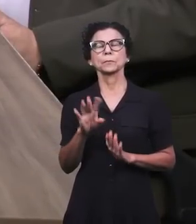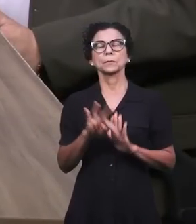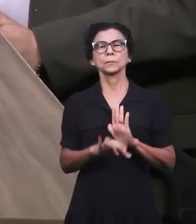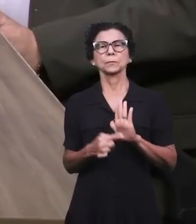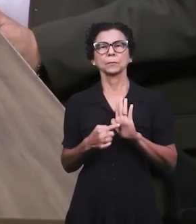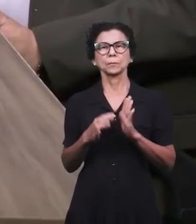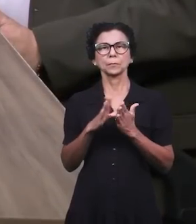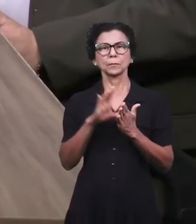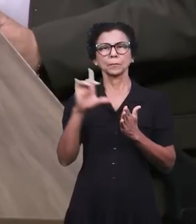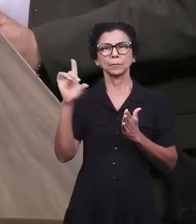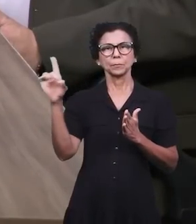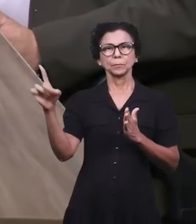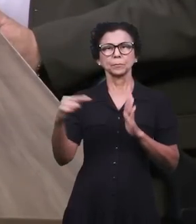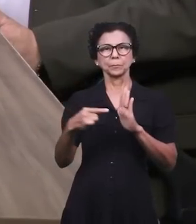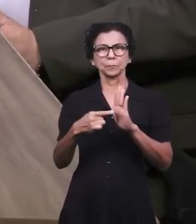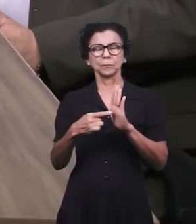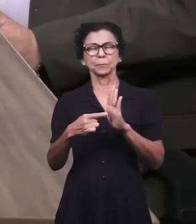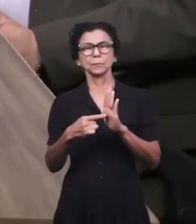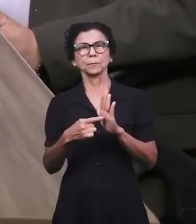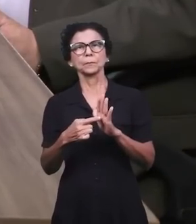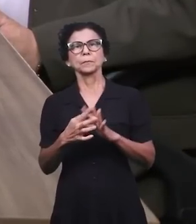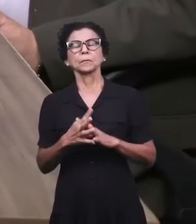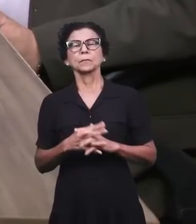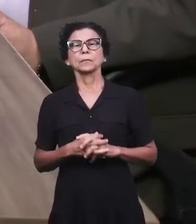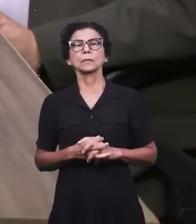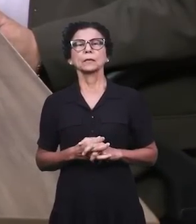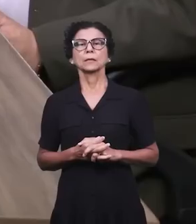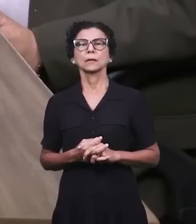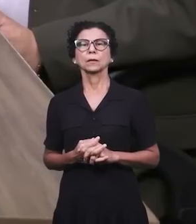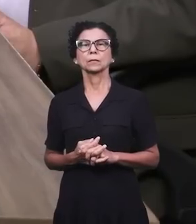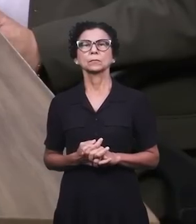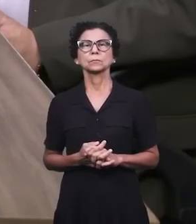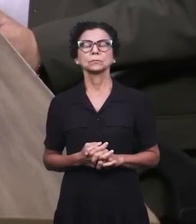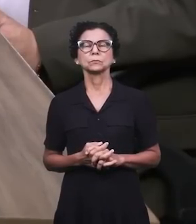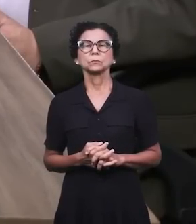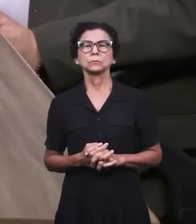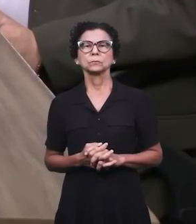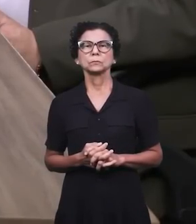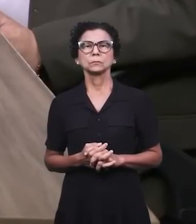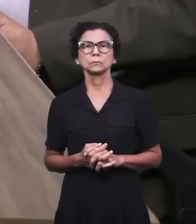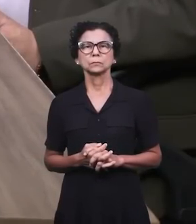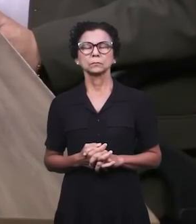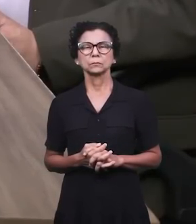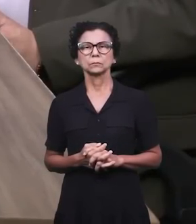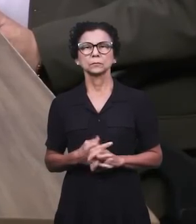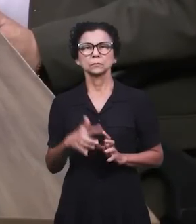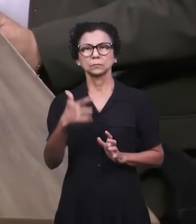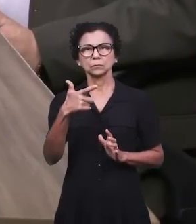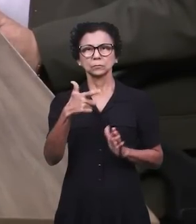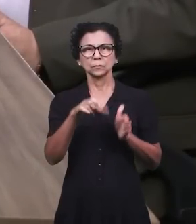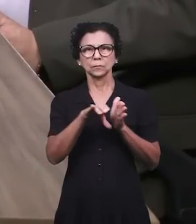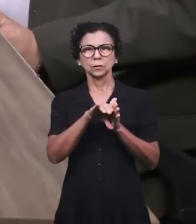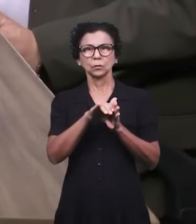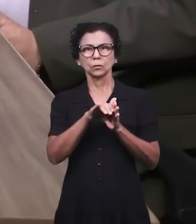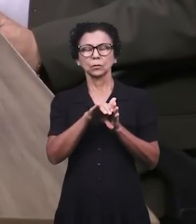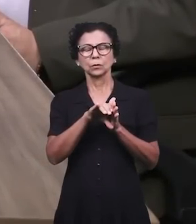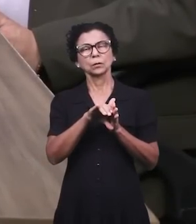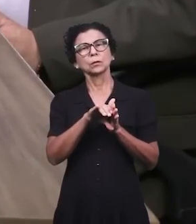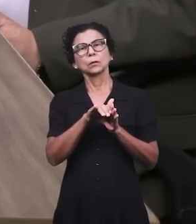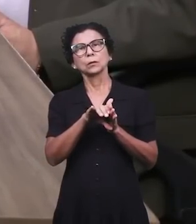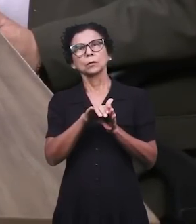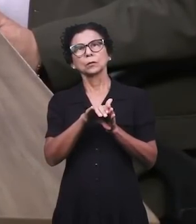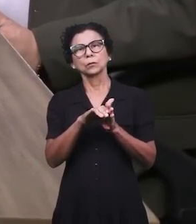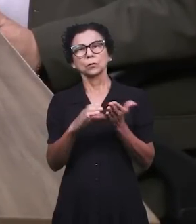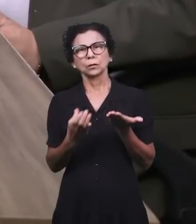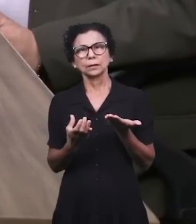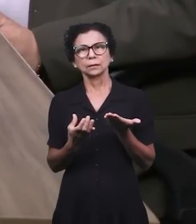do Senhor, que eu gostaria até de mencionar aqui, que se encontra no 2º livro de Crônicas, no